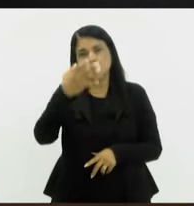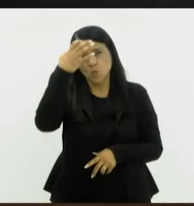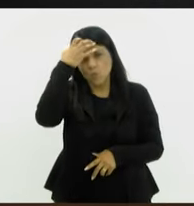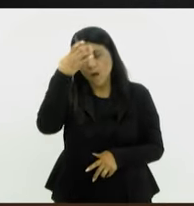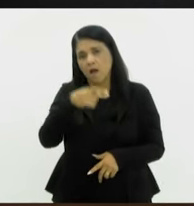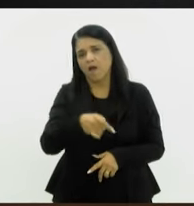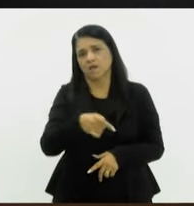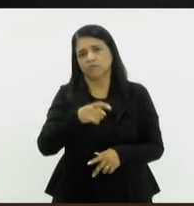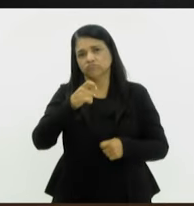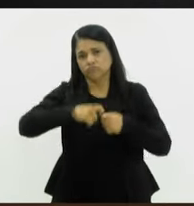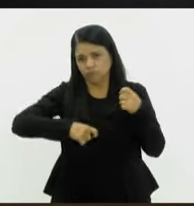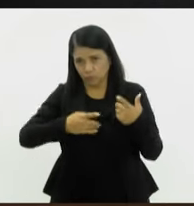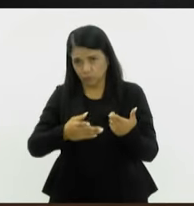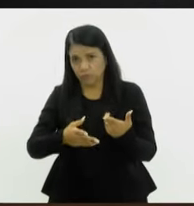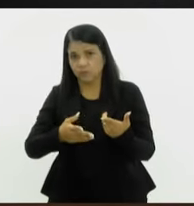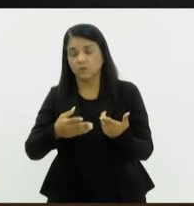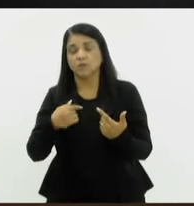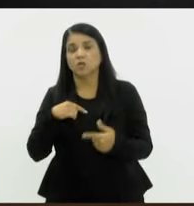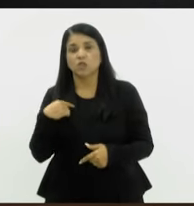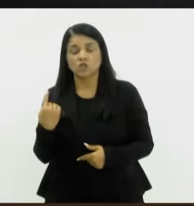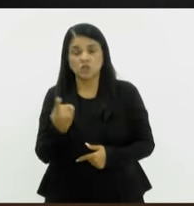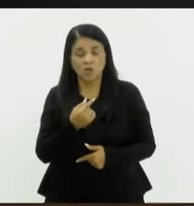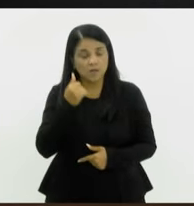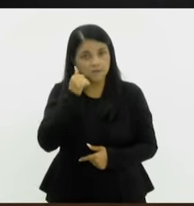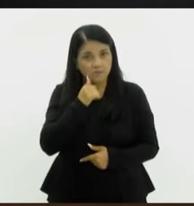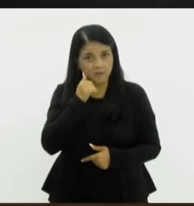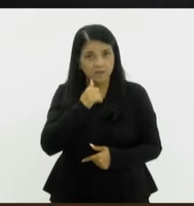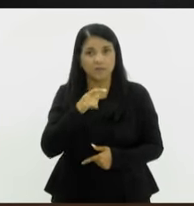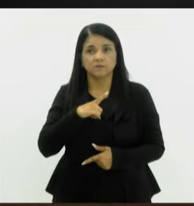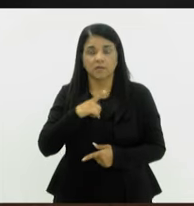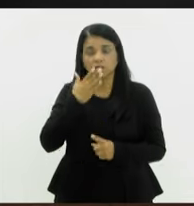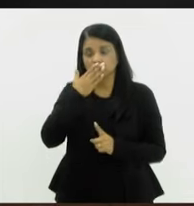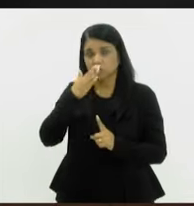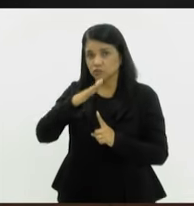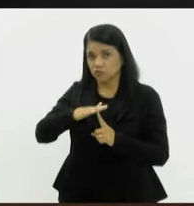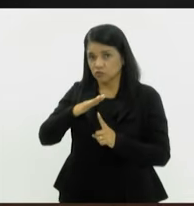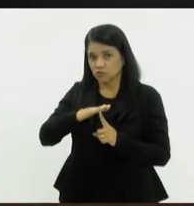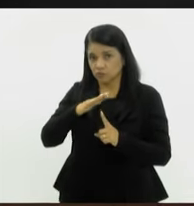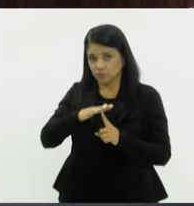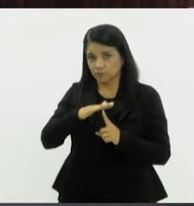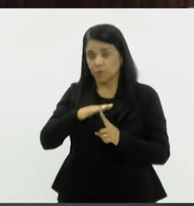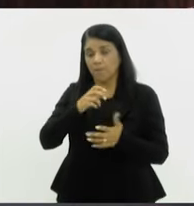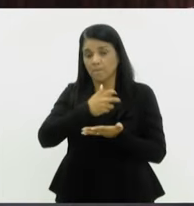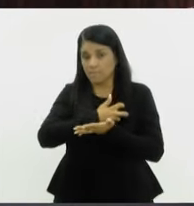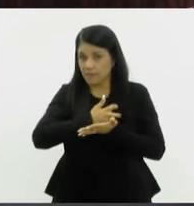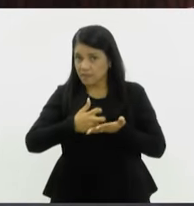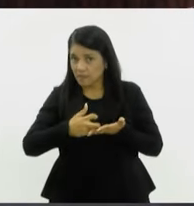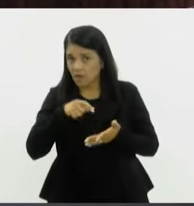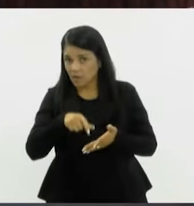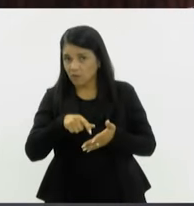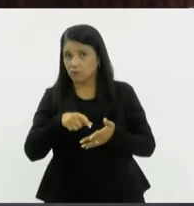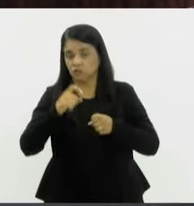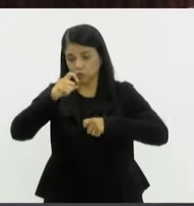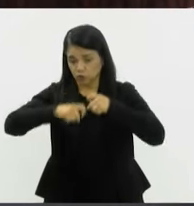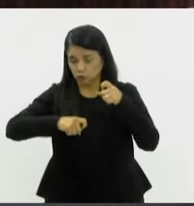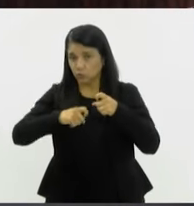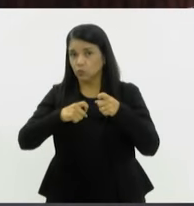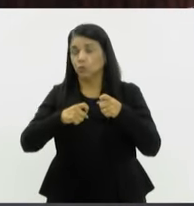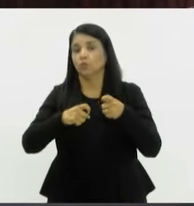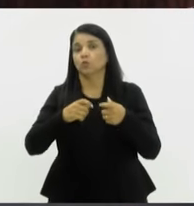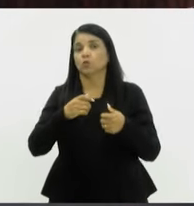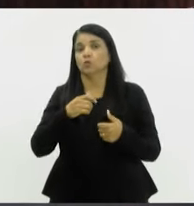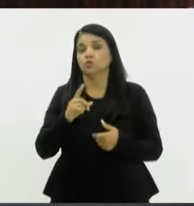isso né Nós mulheres somos ass penal tem o tipo penal deo coletivo nesse mesmo projeto da portação se incluiu o estupo